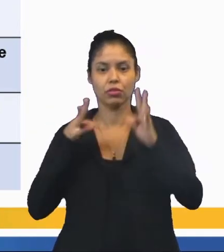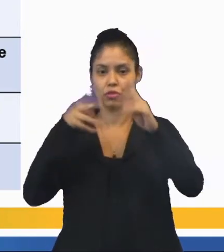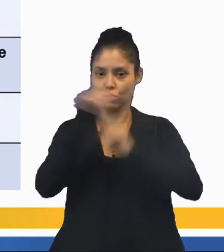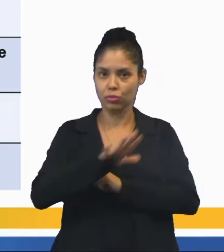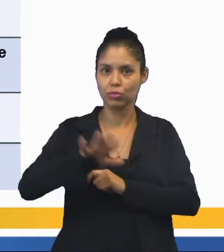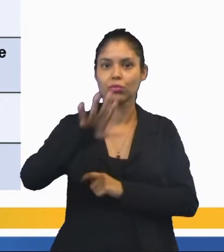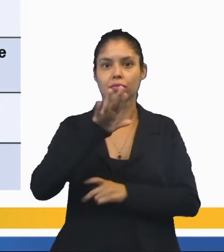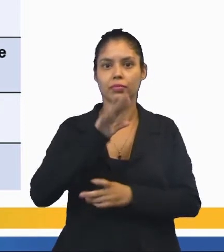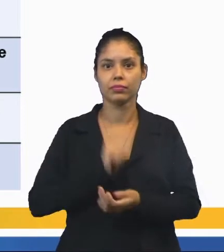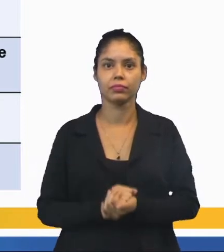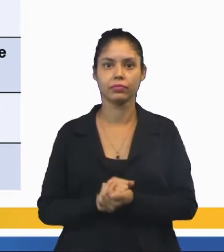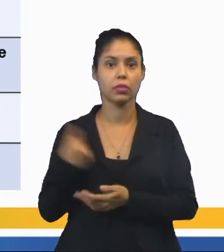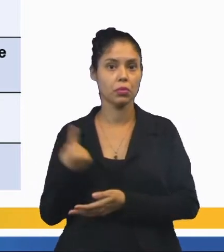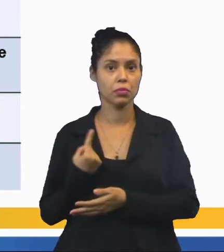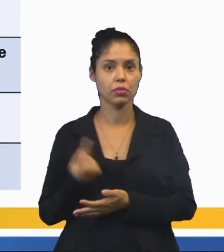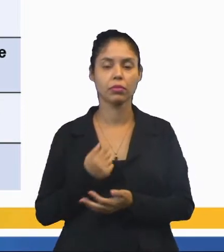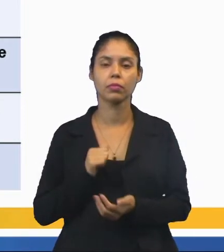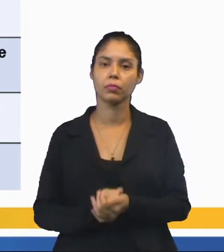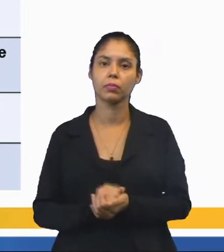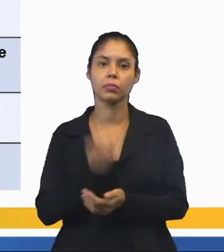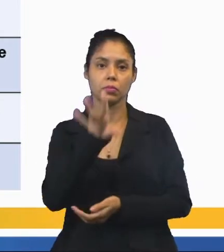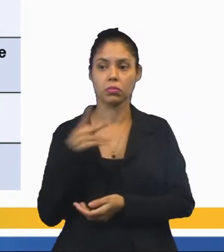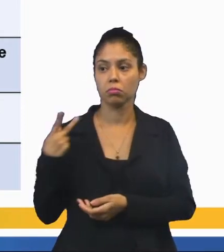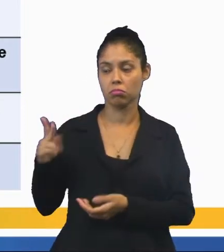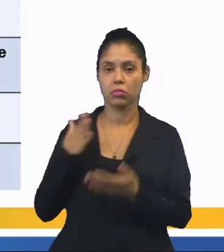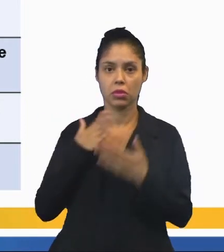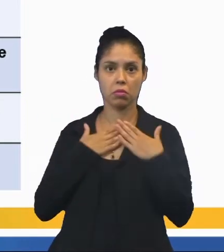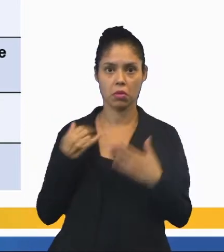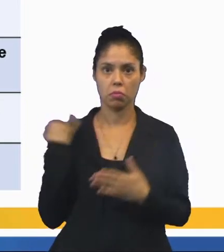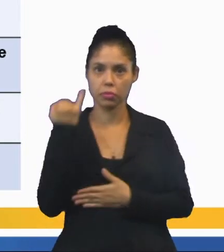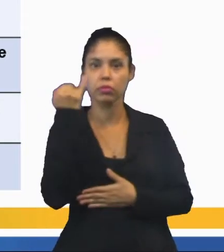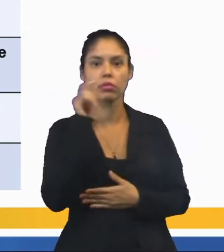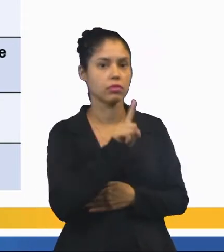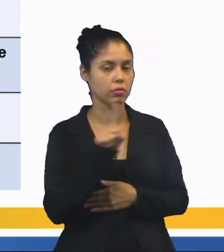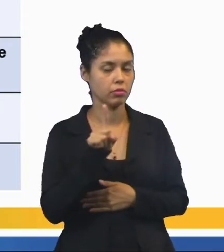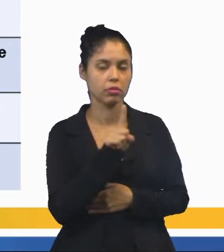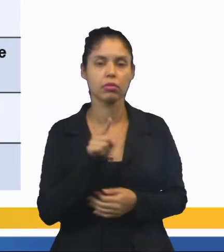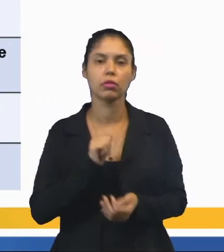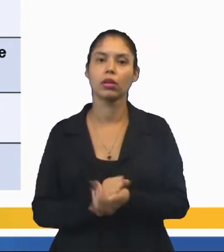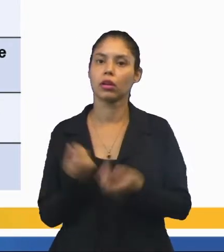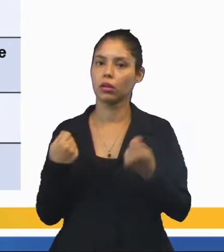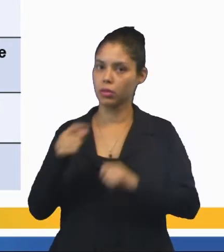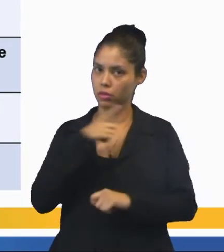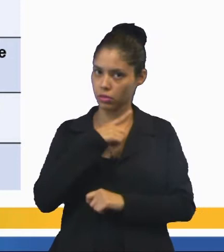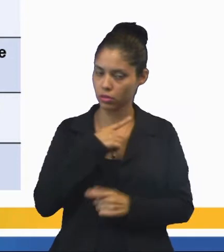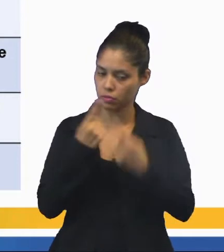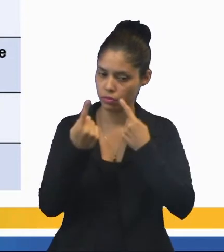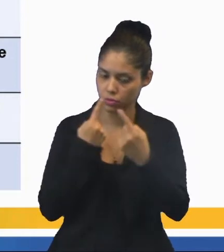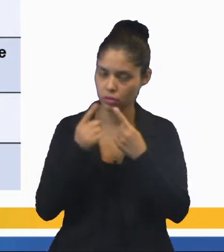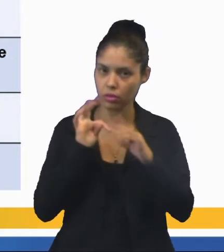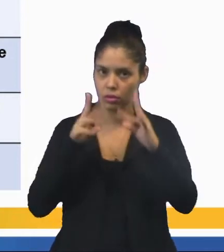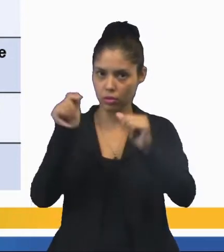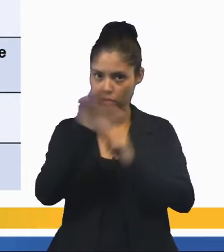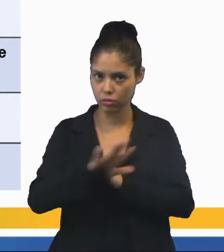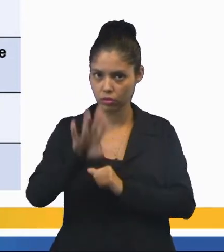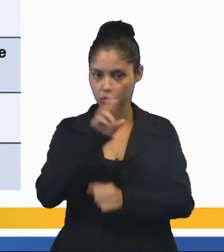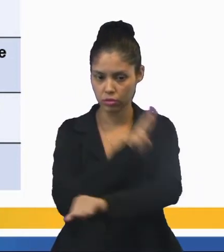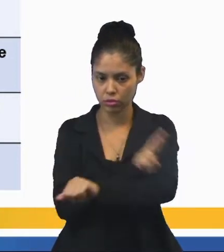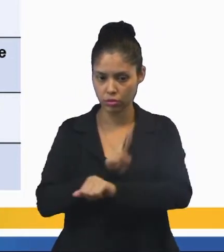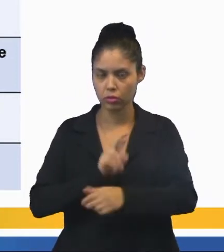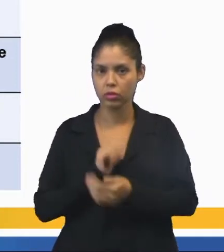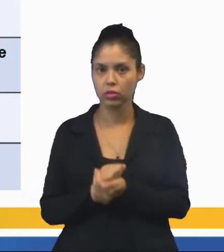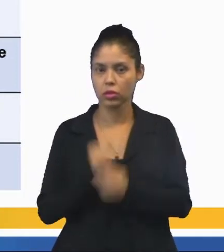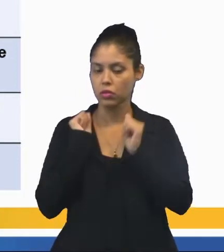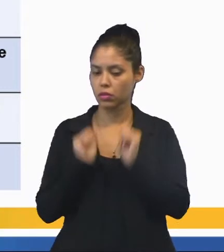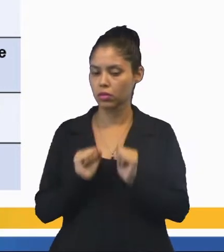contribuição da minha religião é única, só ela é a mais importante, não. Eu tenho que ter um diálogo com todas as outras para